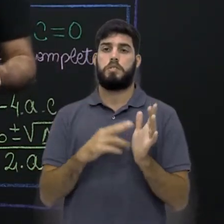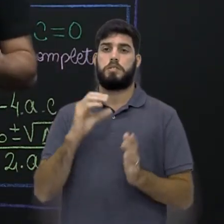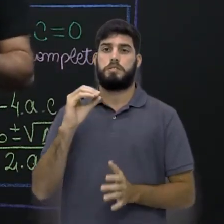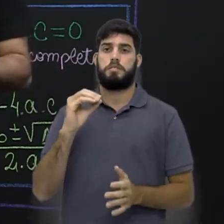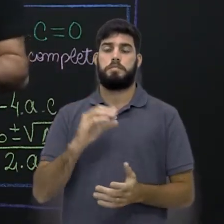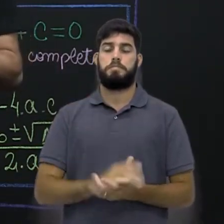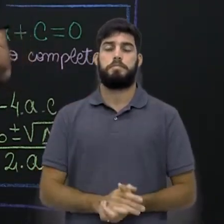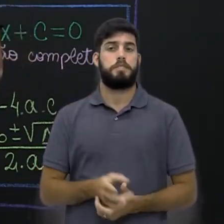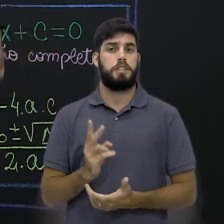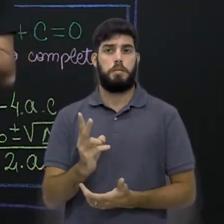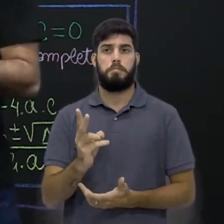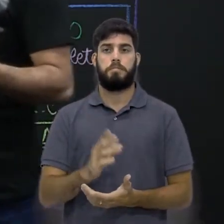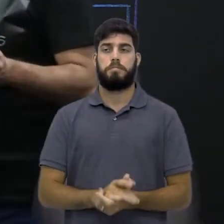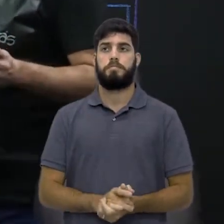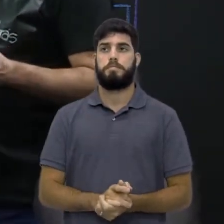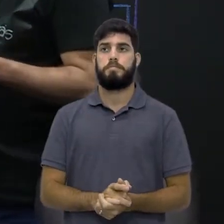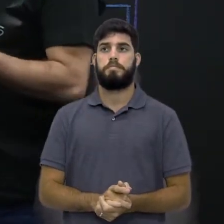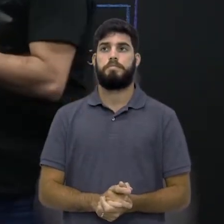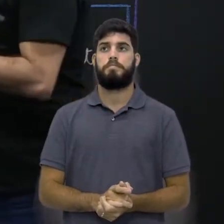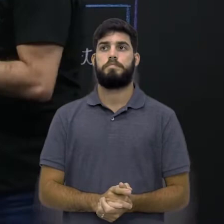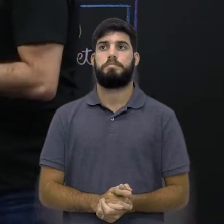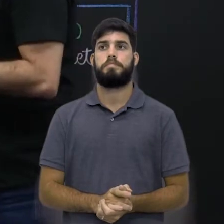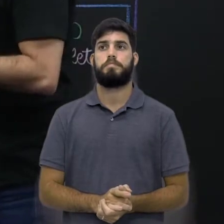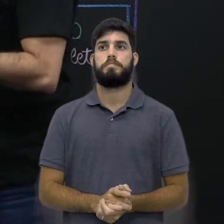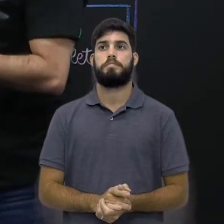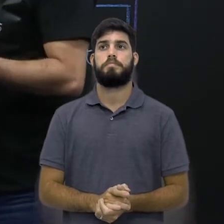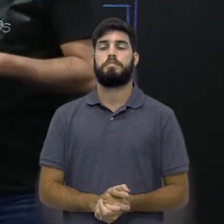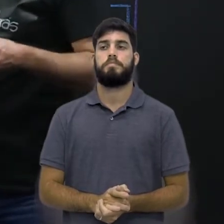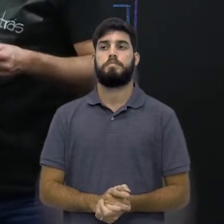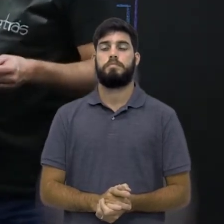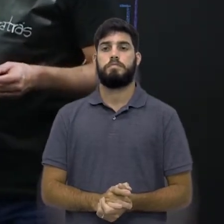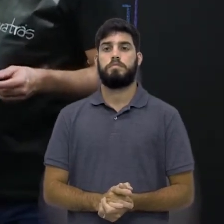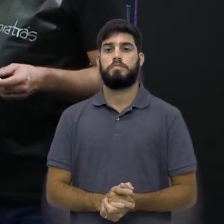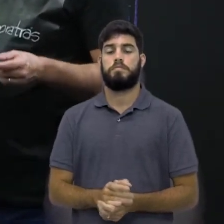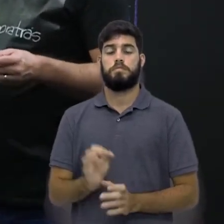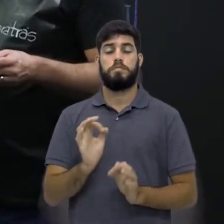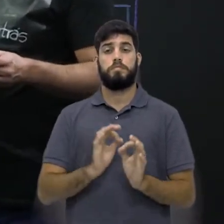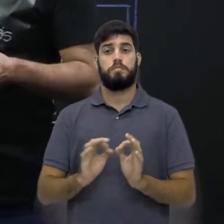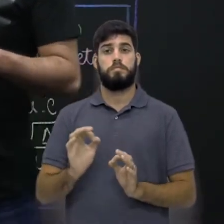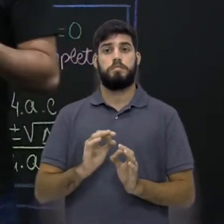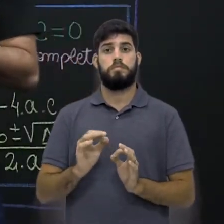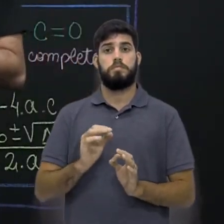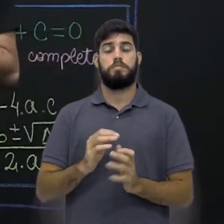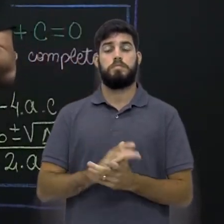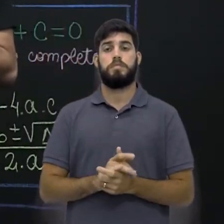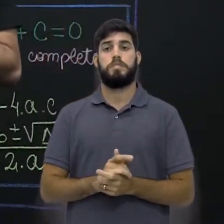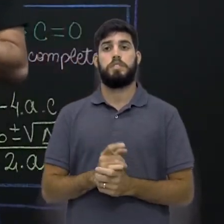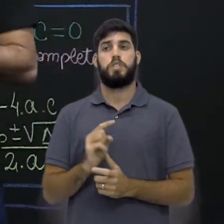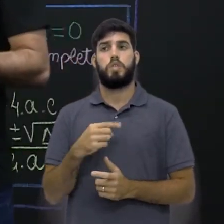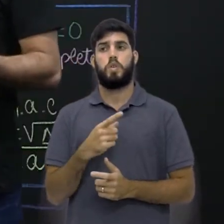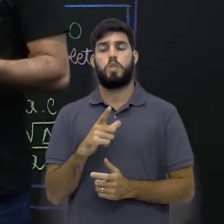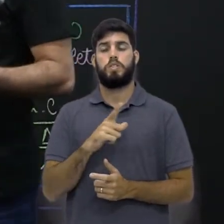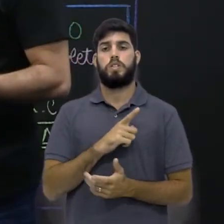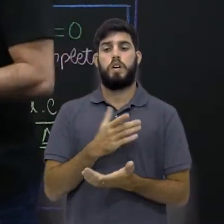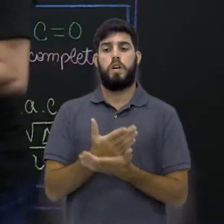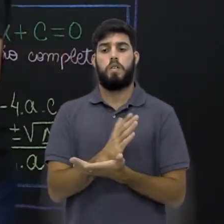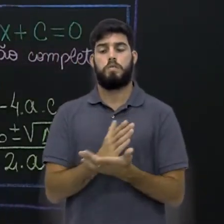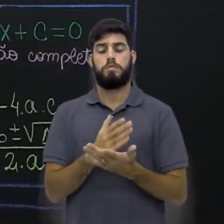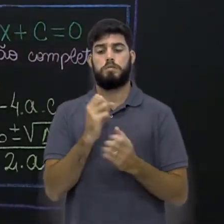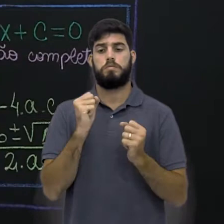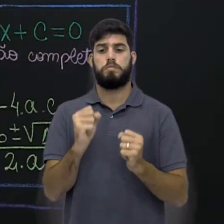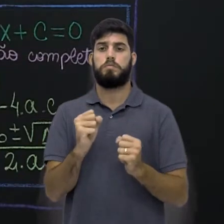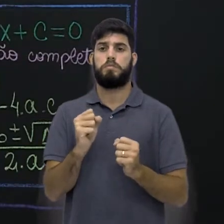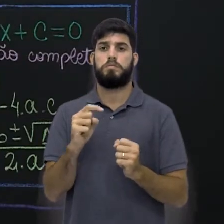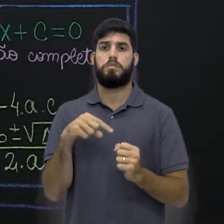zero. Mas, nesse caso aqui, dessas equações de segundo grau, nós temos algumas possibilidades que são: